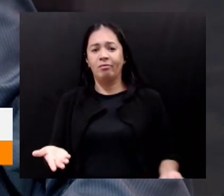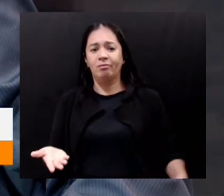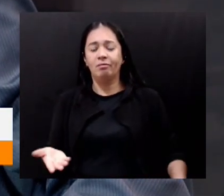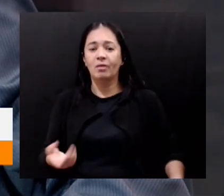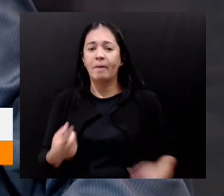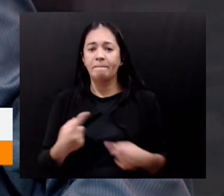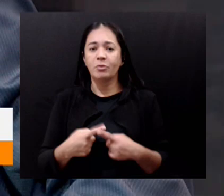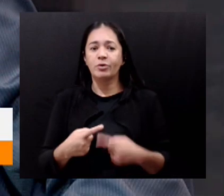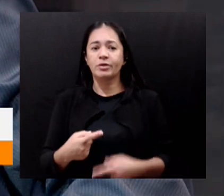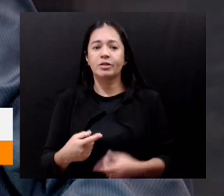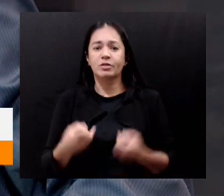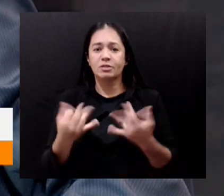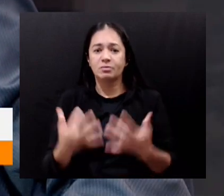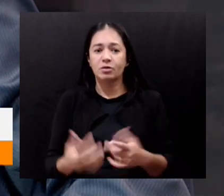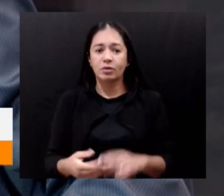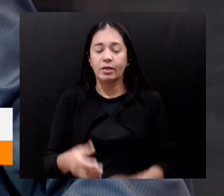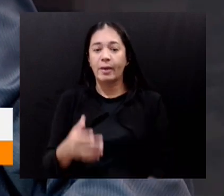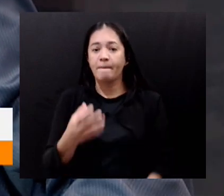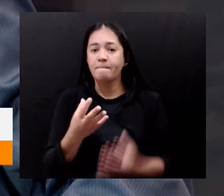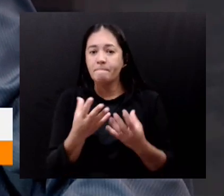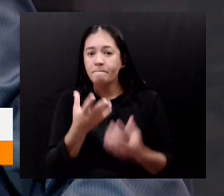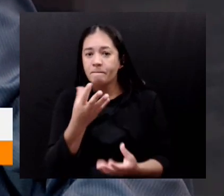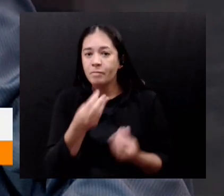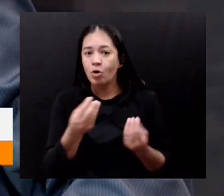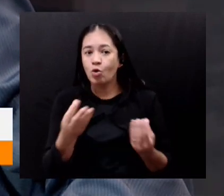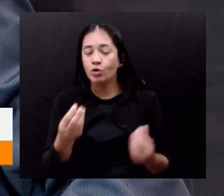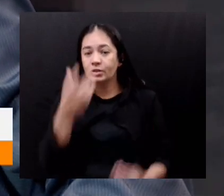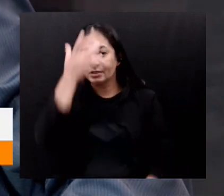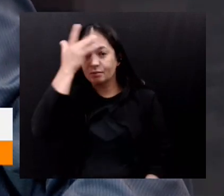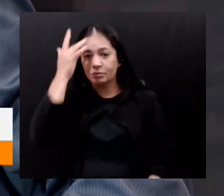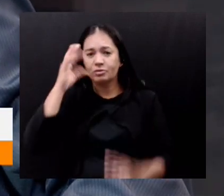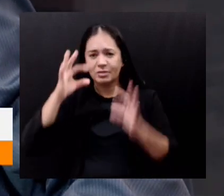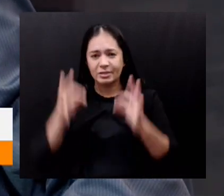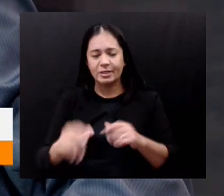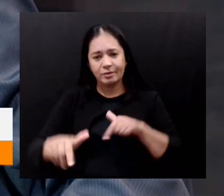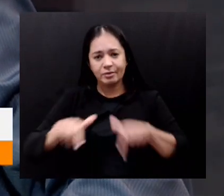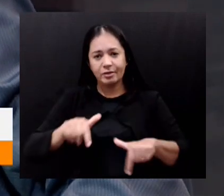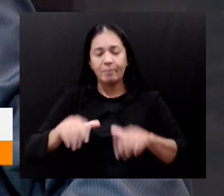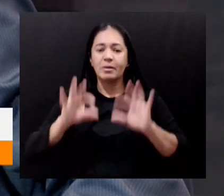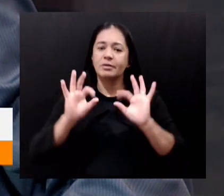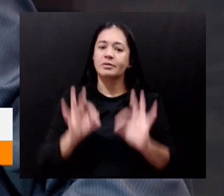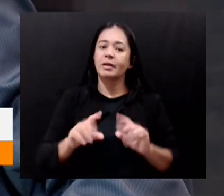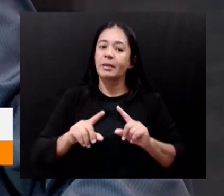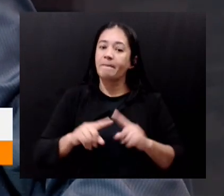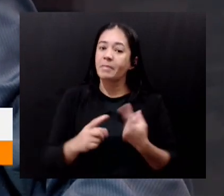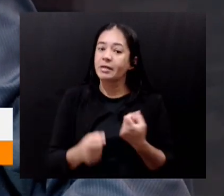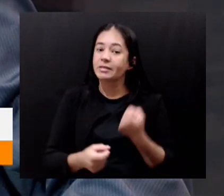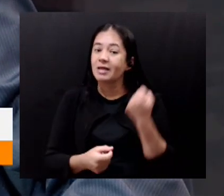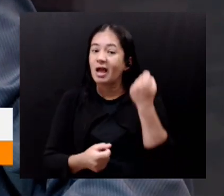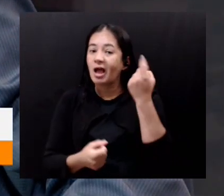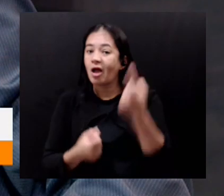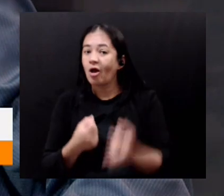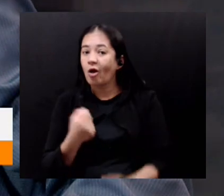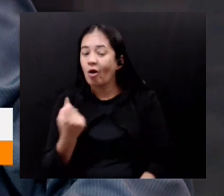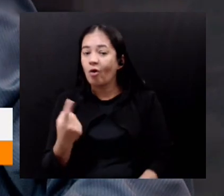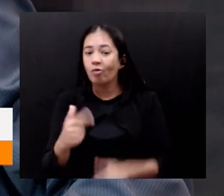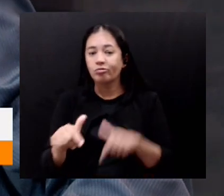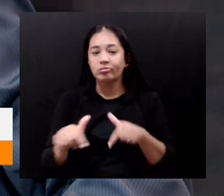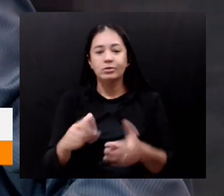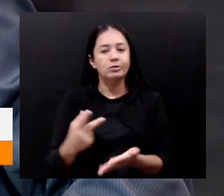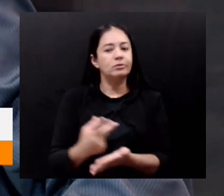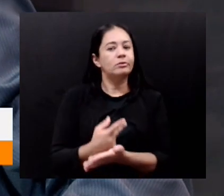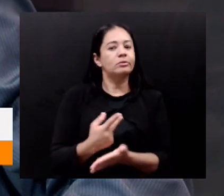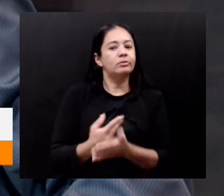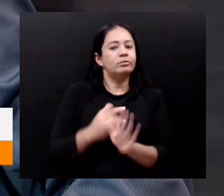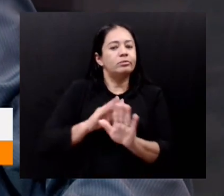honesta trabalha direitinho, mas temos muitos que se enveredaram pelo lado errado e levam pessoas que acreditam